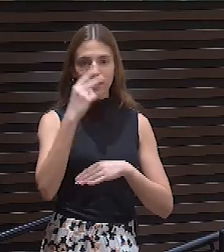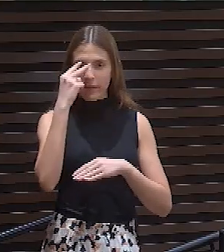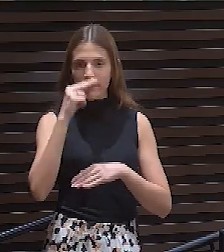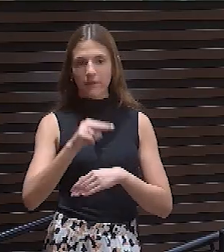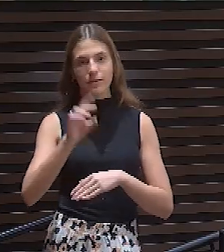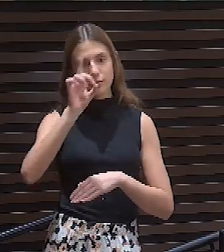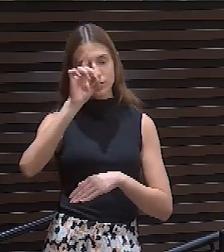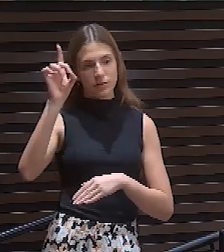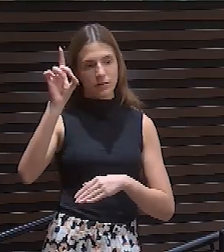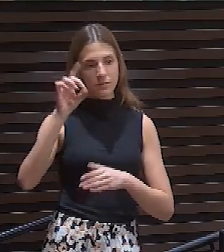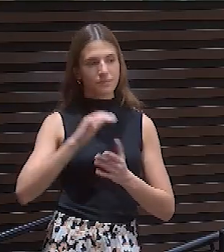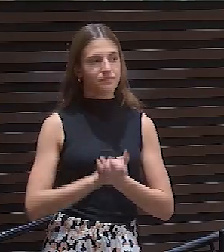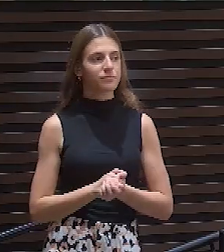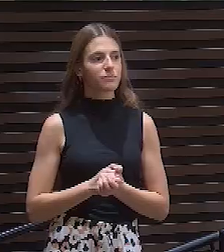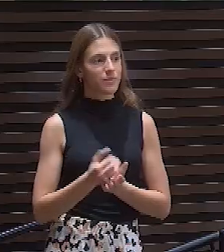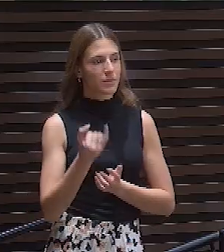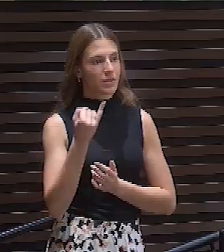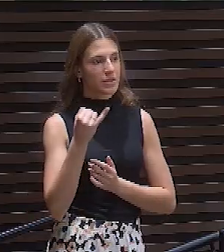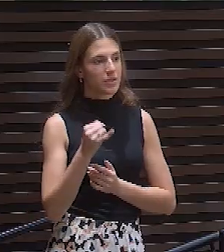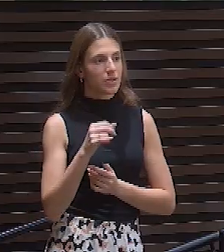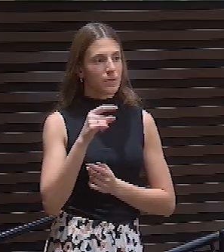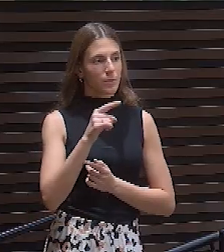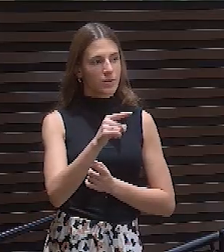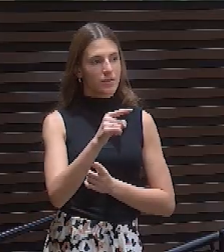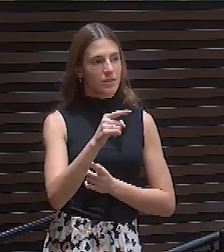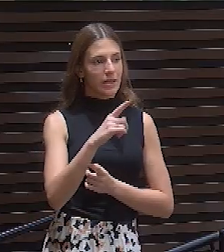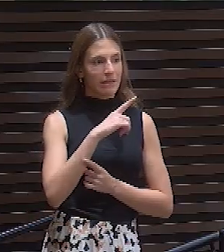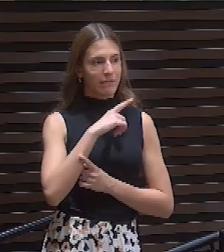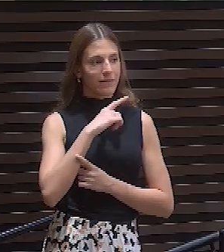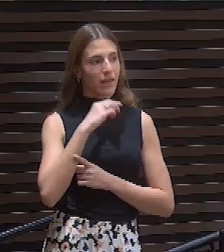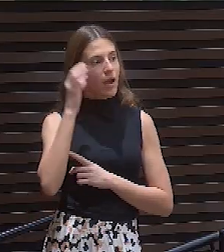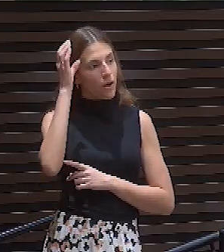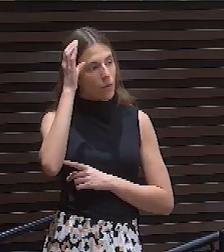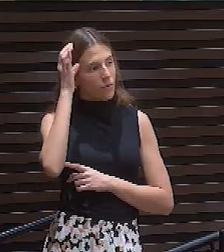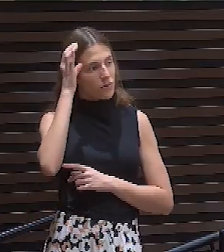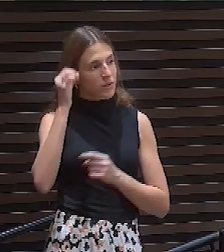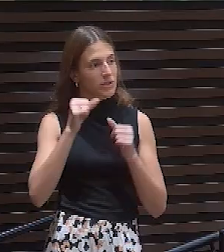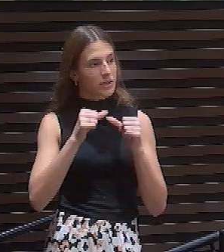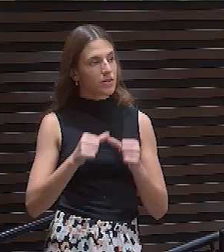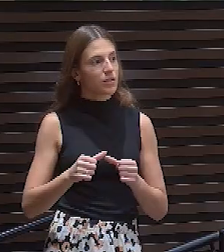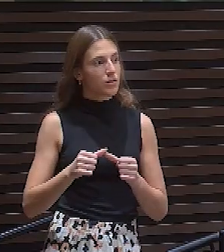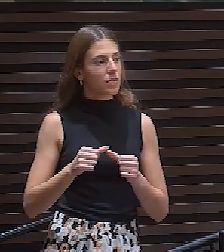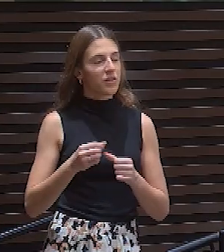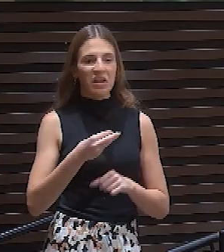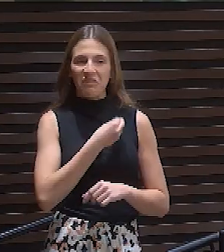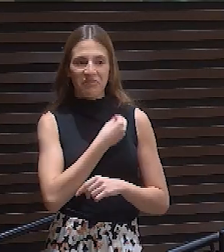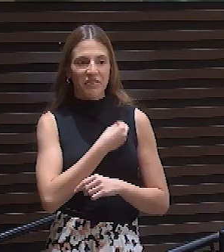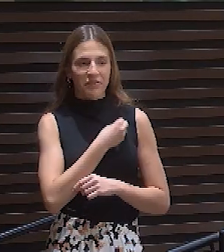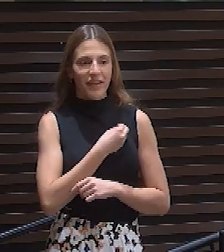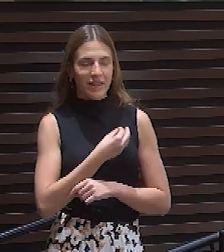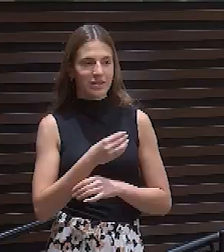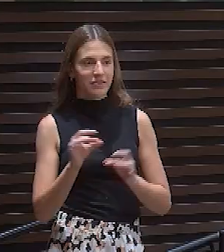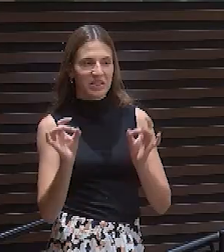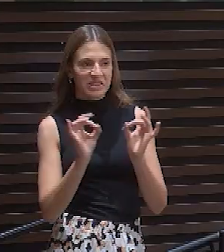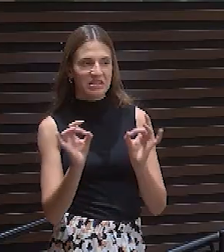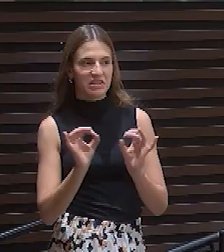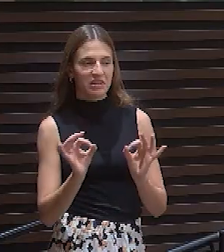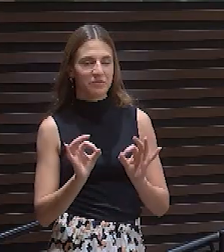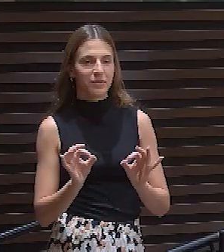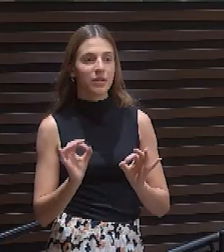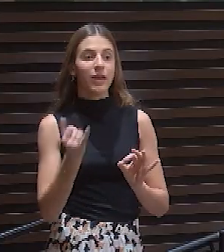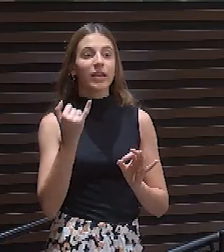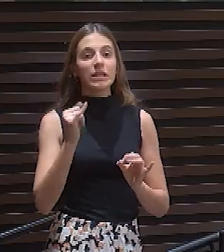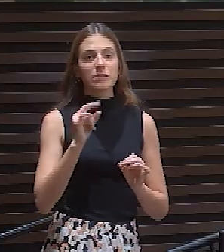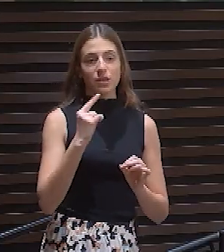consciência disso, você não ia viver essa vida michuruca, meu irmão. Você e eu. Se tivéssemos